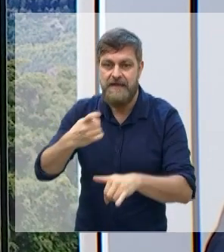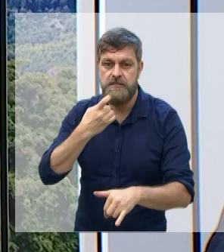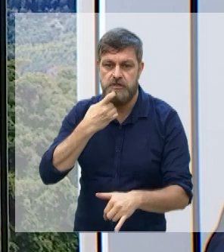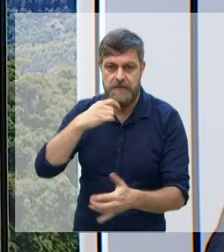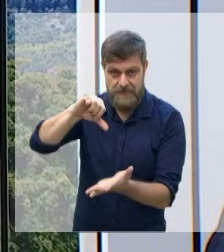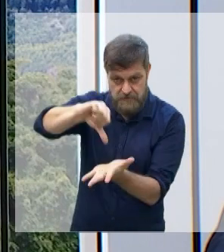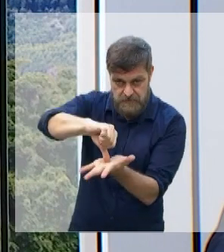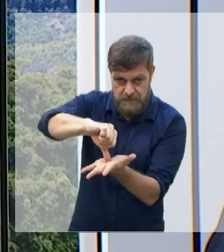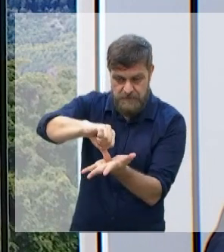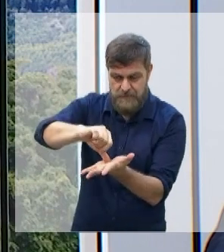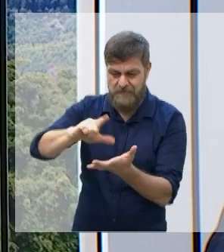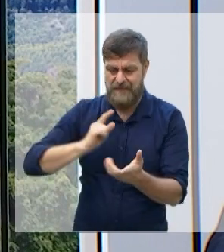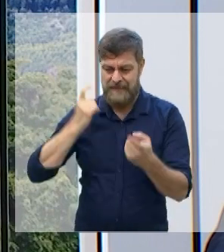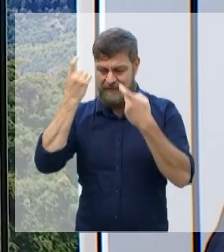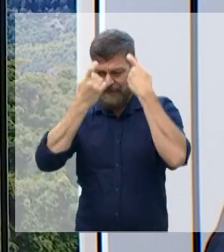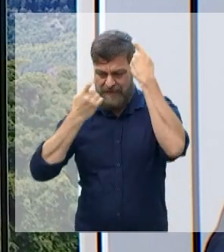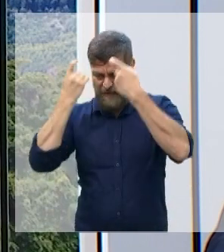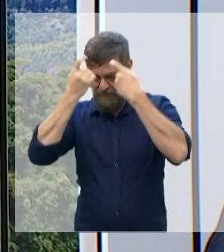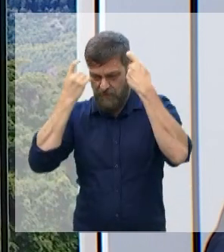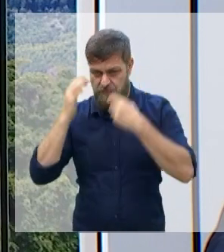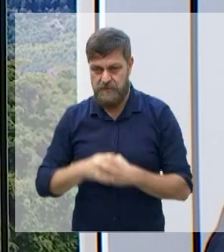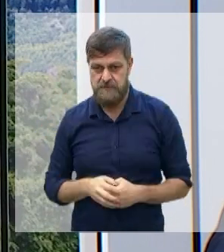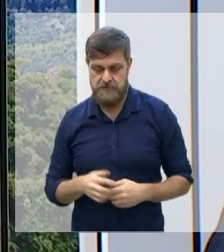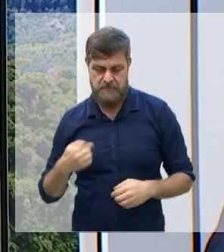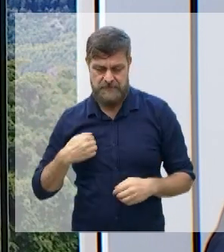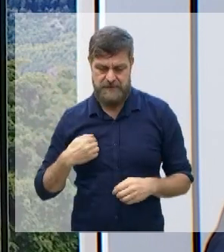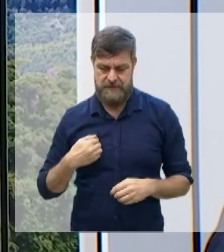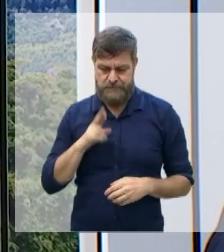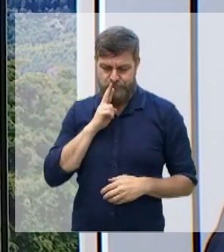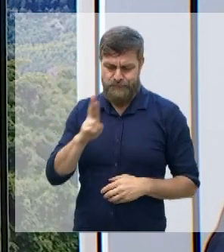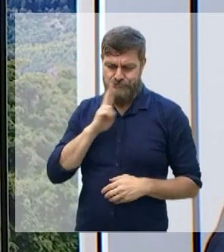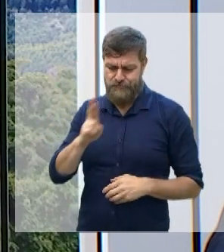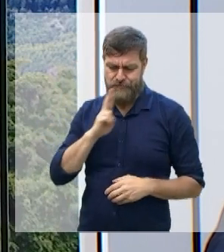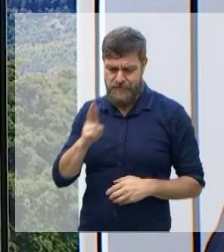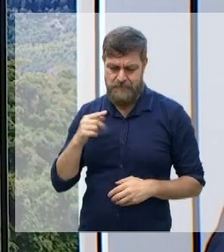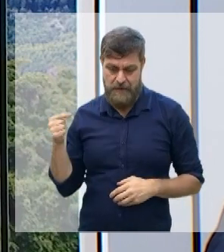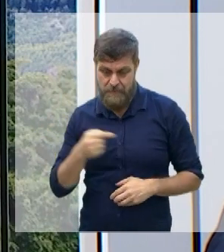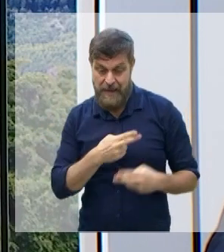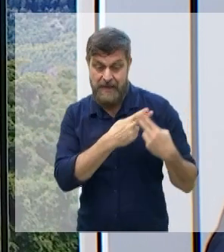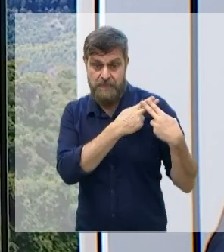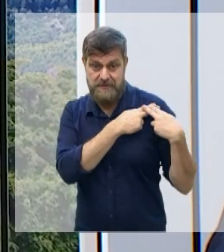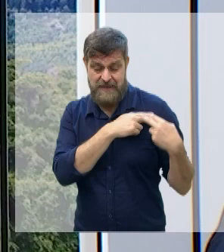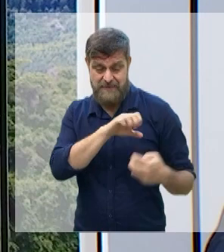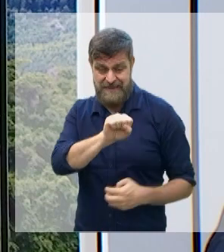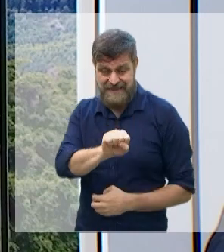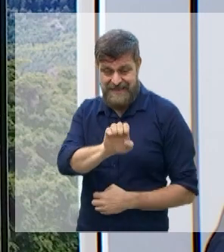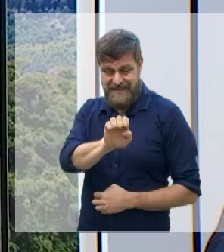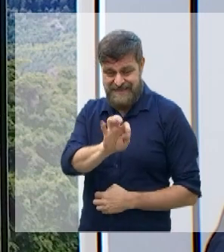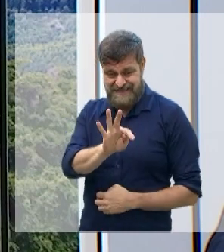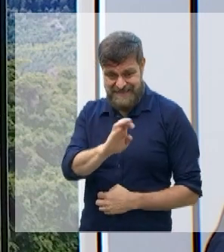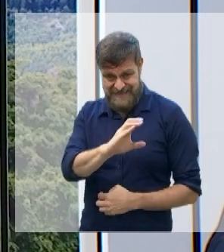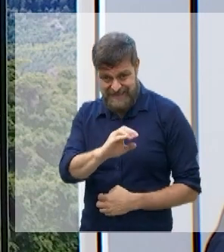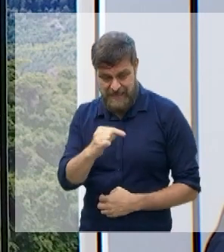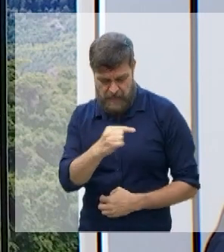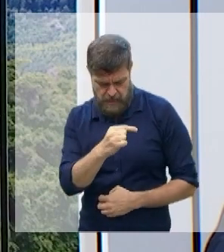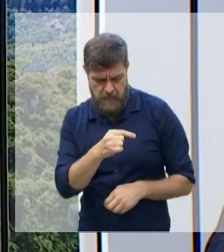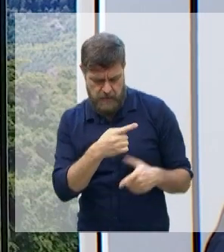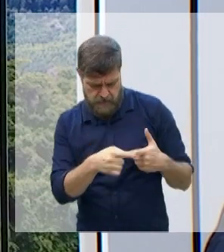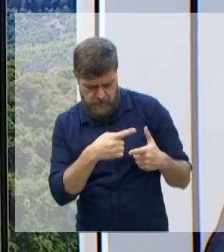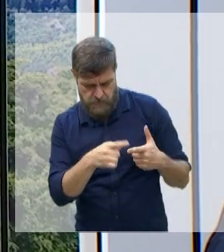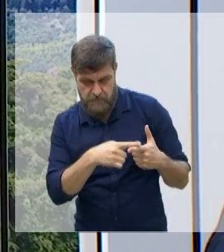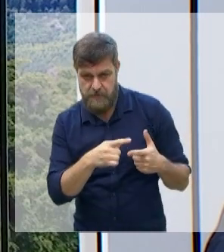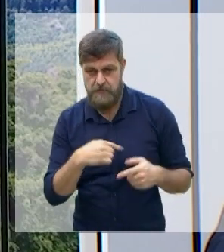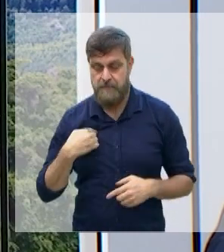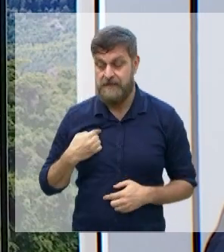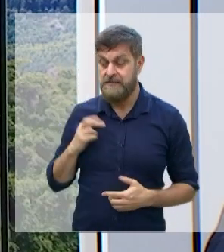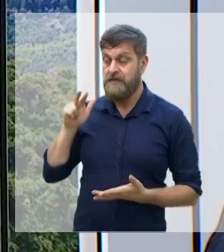preocupações que envolvem especificamente a setec que eu não vou me ater aqui a comentar que é um problema que eles estão discutindo mas eu vim aqui